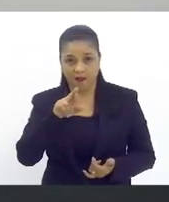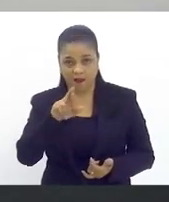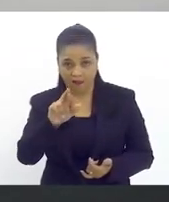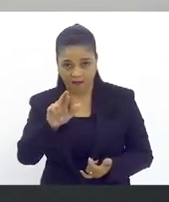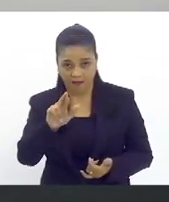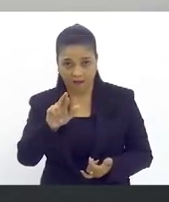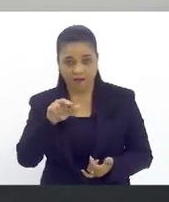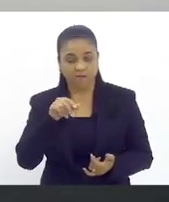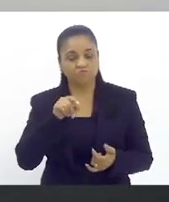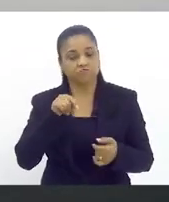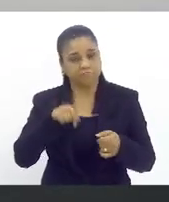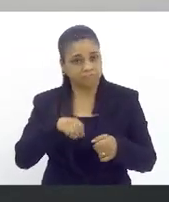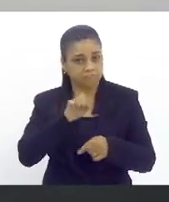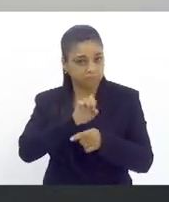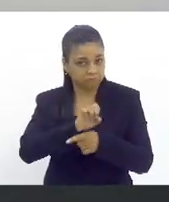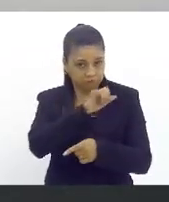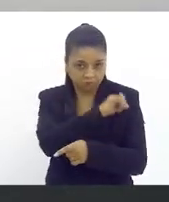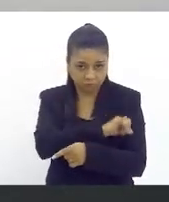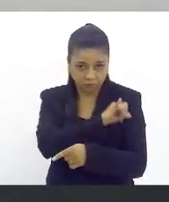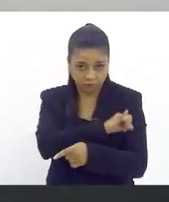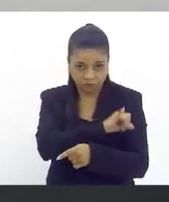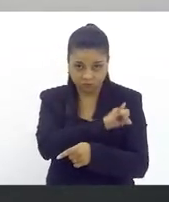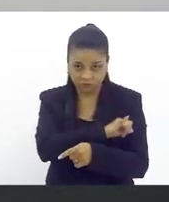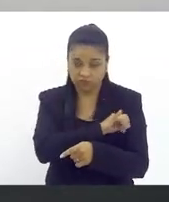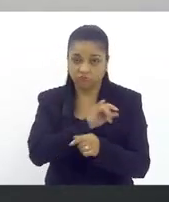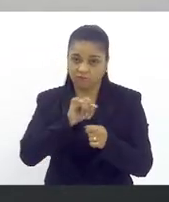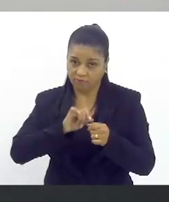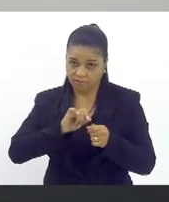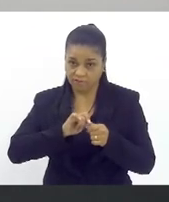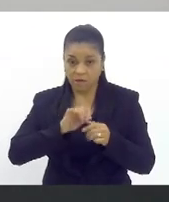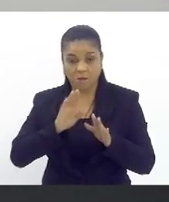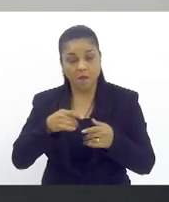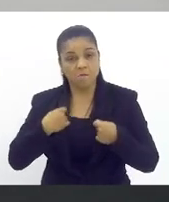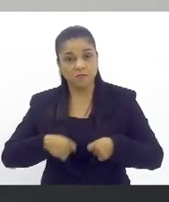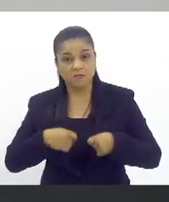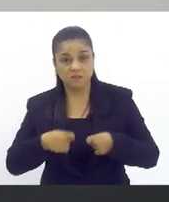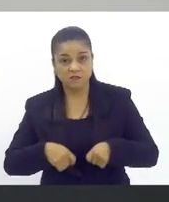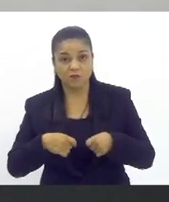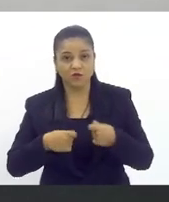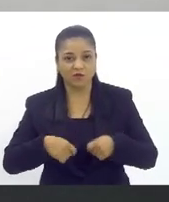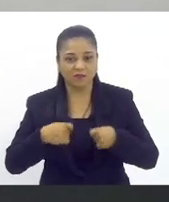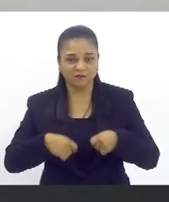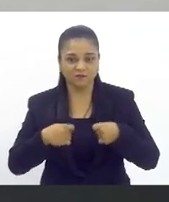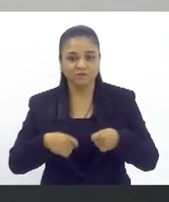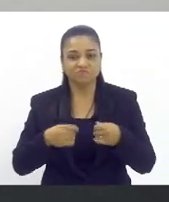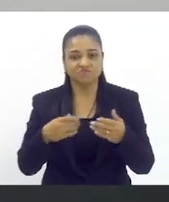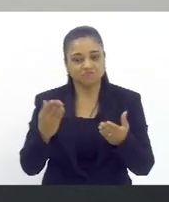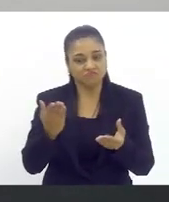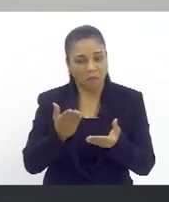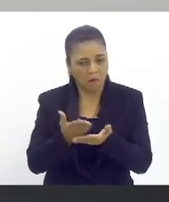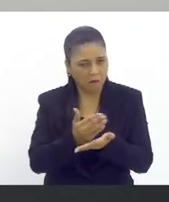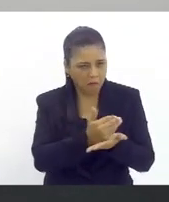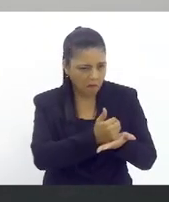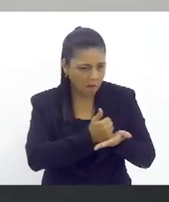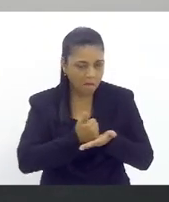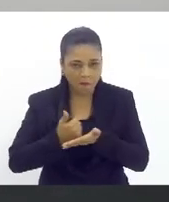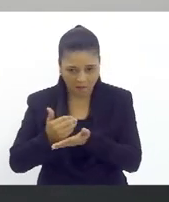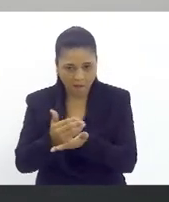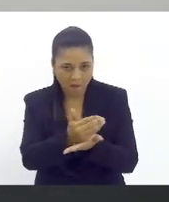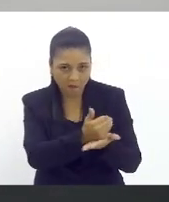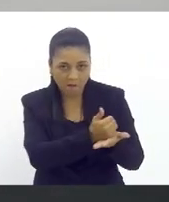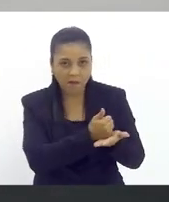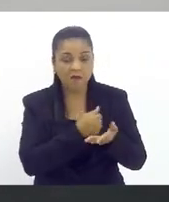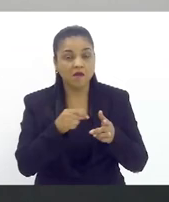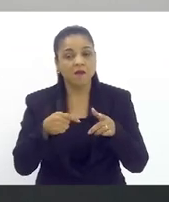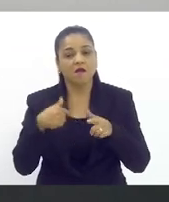feitos Mas isso é autodeclaração isso tem que ser homologado mas para ser homologado isso não certo trabalho mesmo que você não